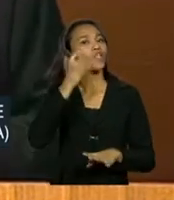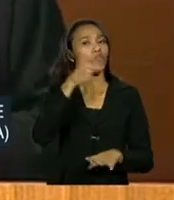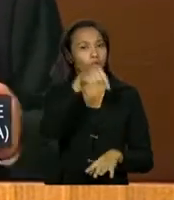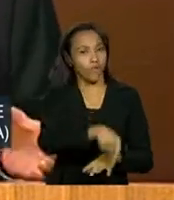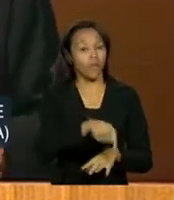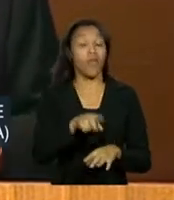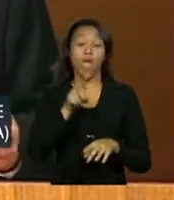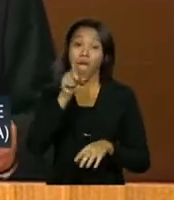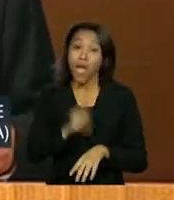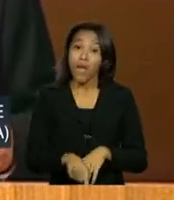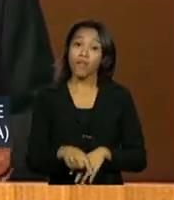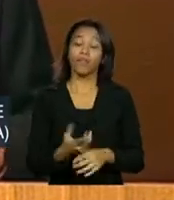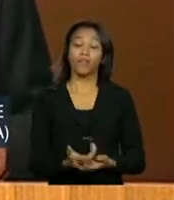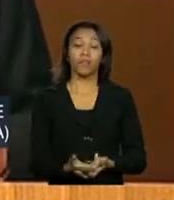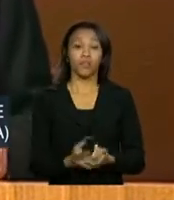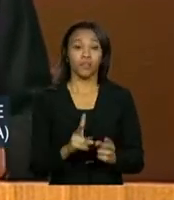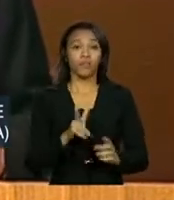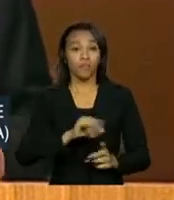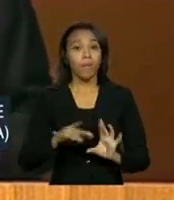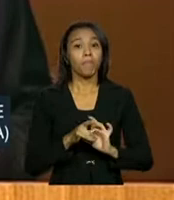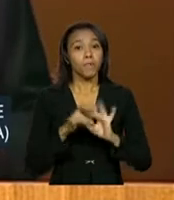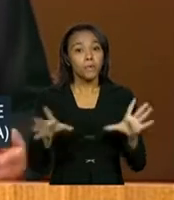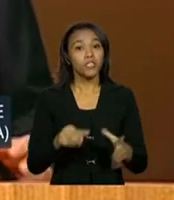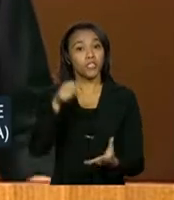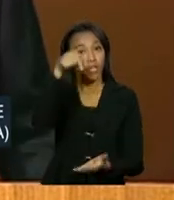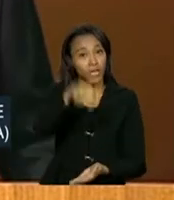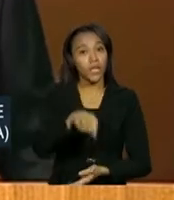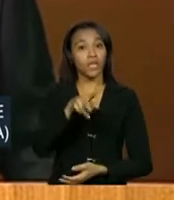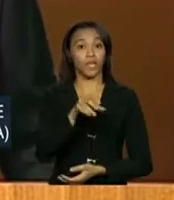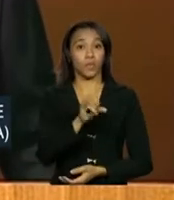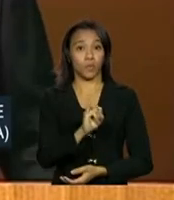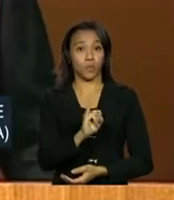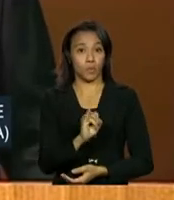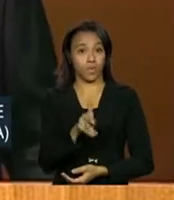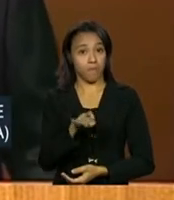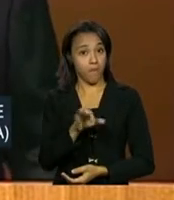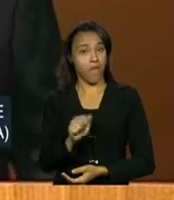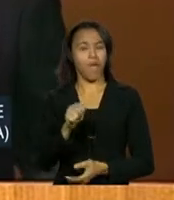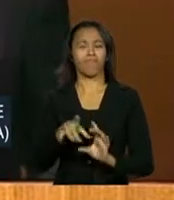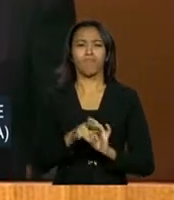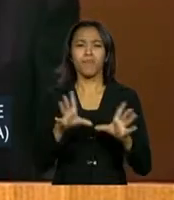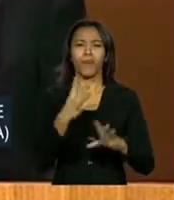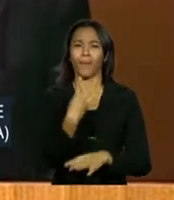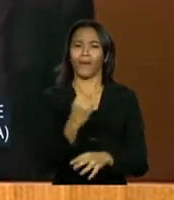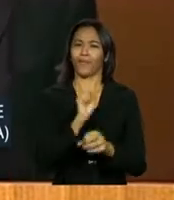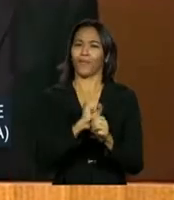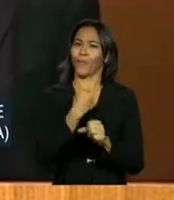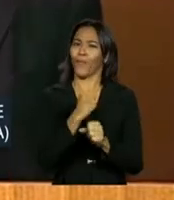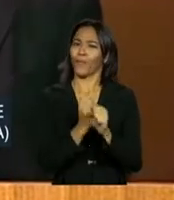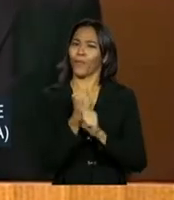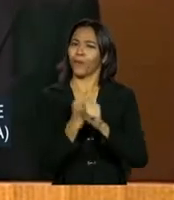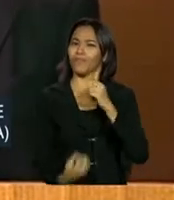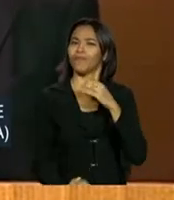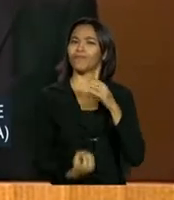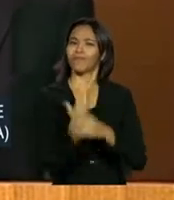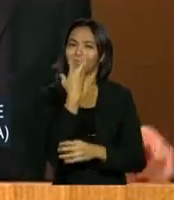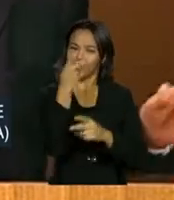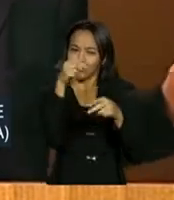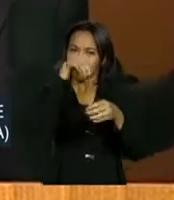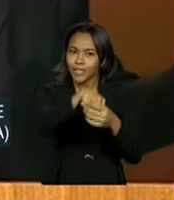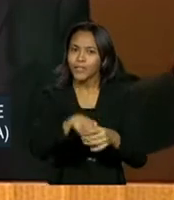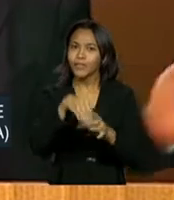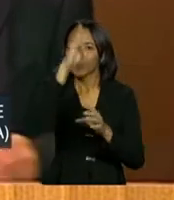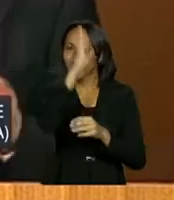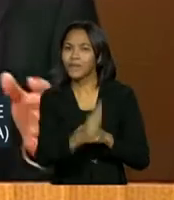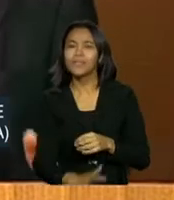que vai permitir que o IPEA dê continuidade a 48 anos de vida em um país que